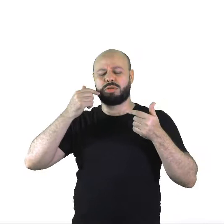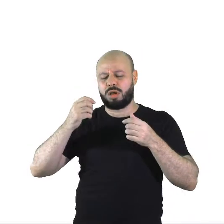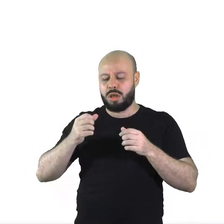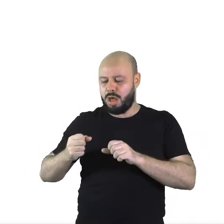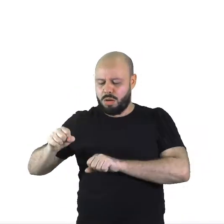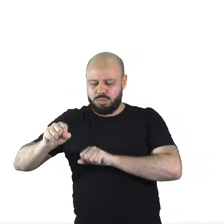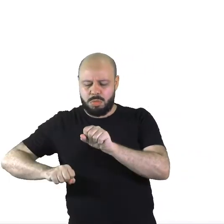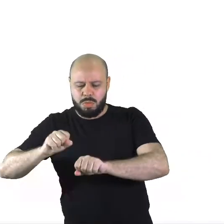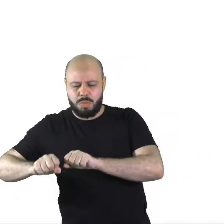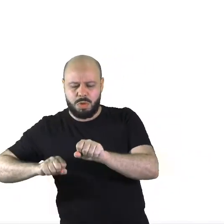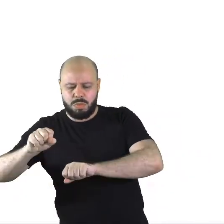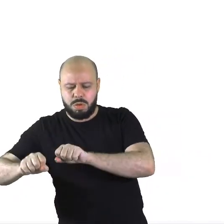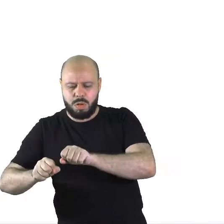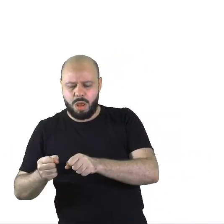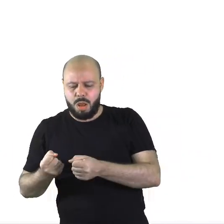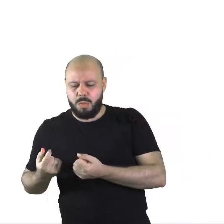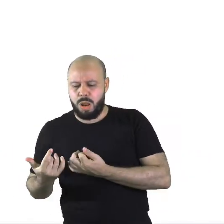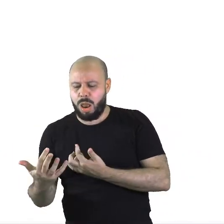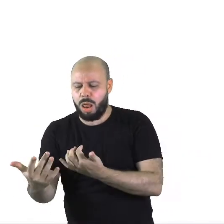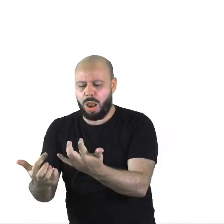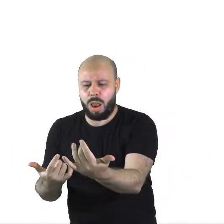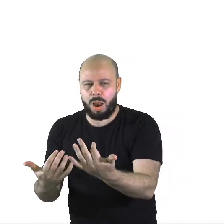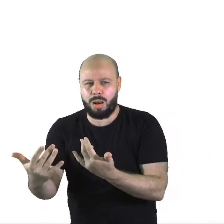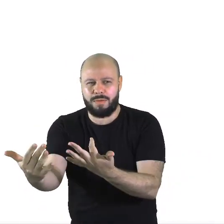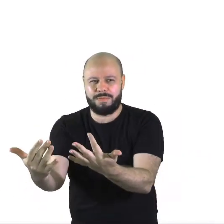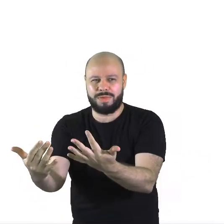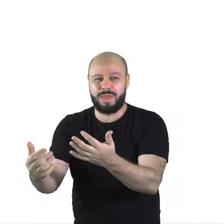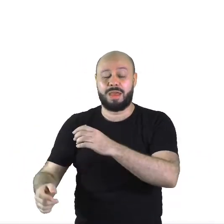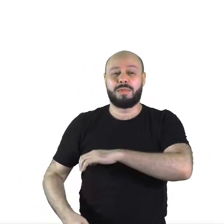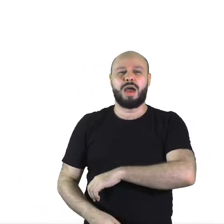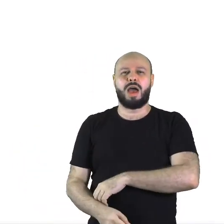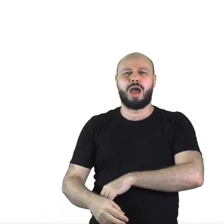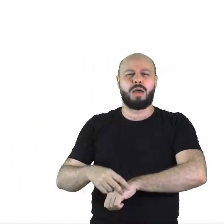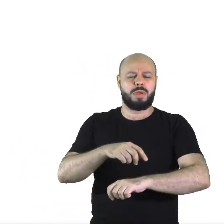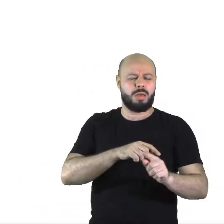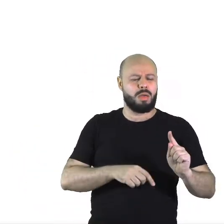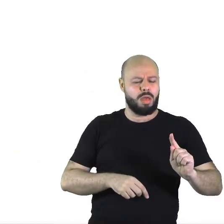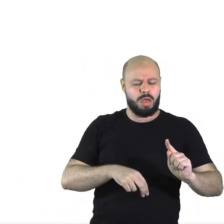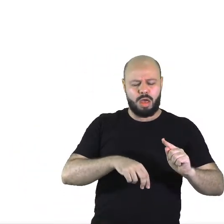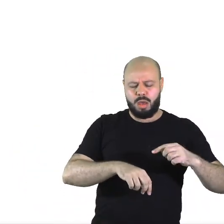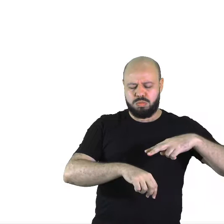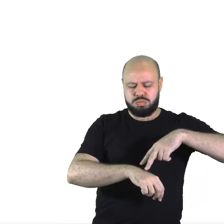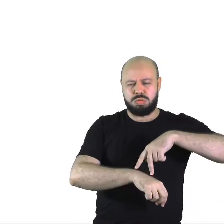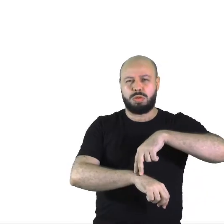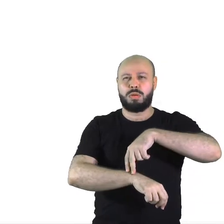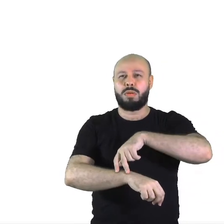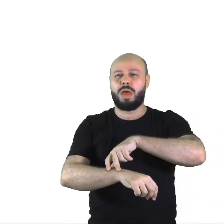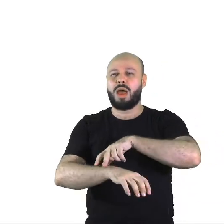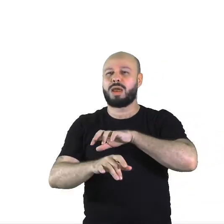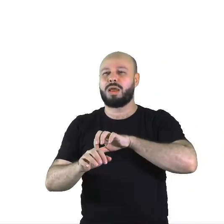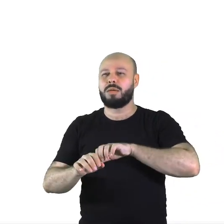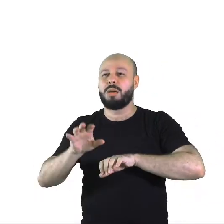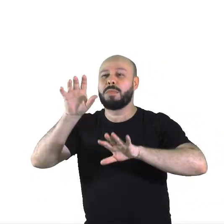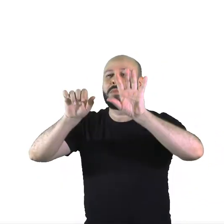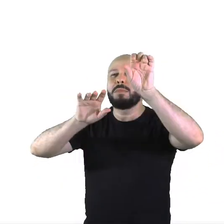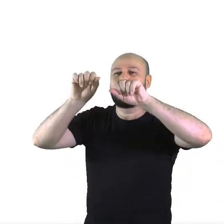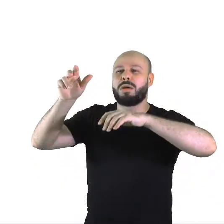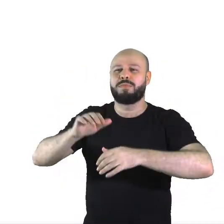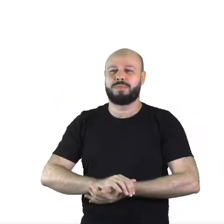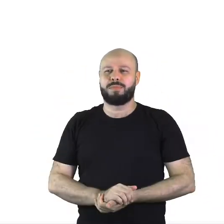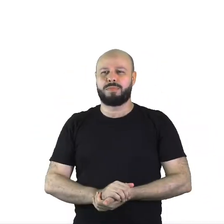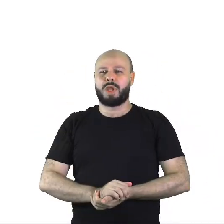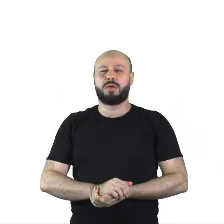bicicletas. A menina pisava a relva para pegar um pássaro. O mundo inteiro,